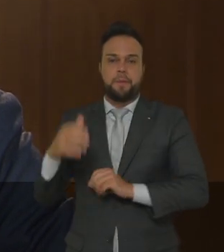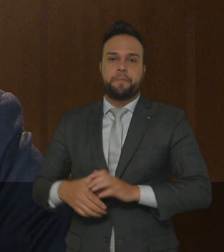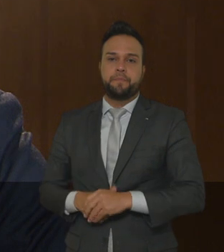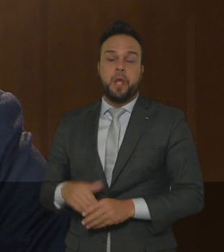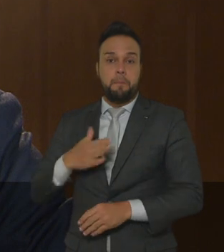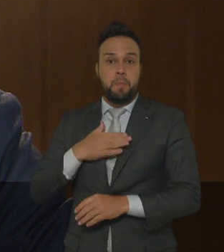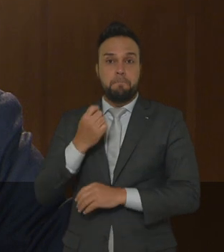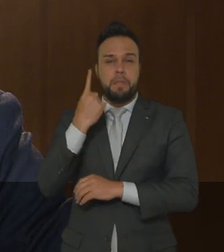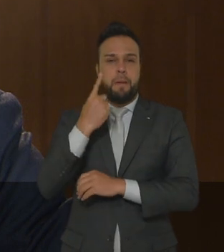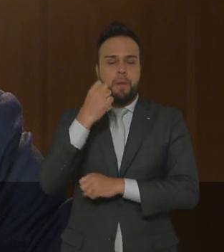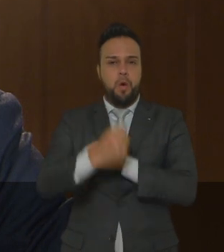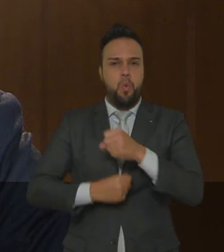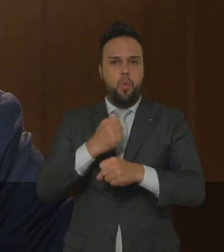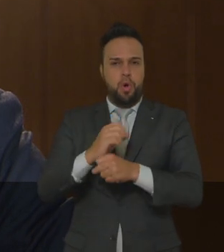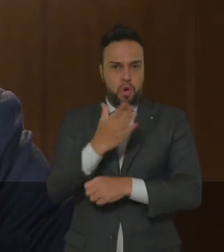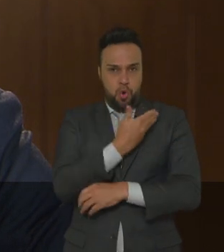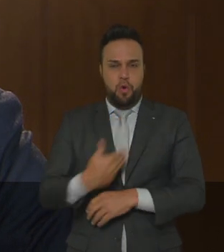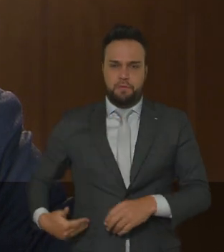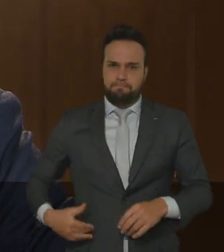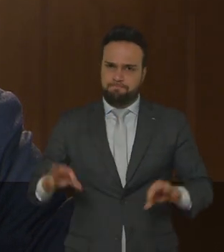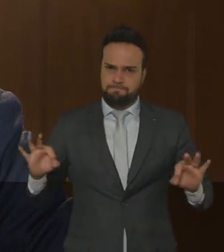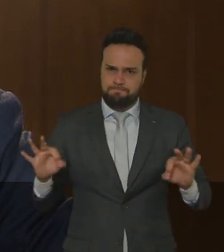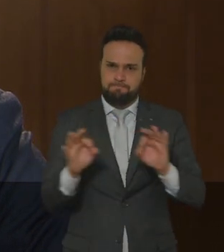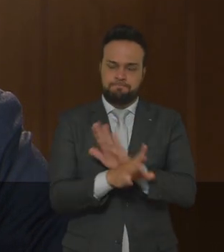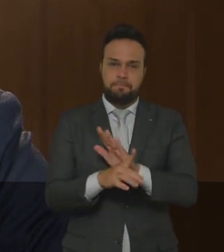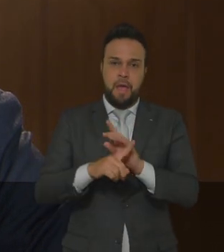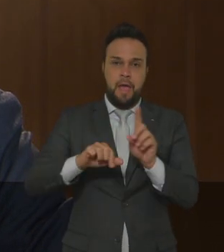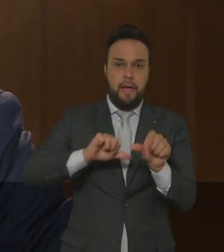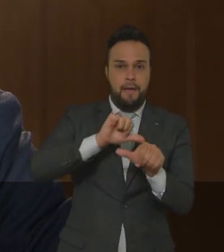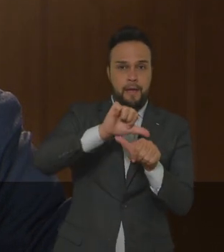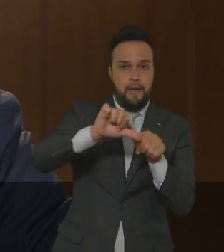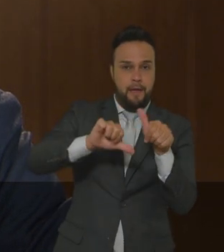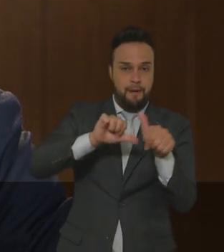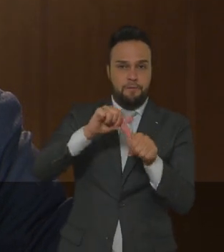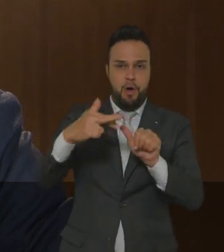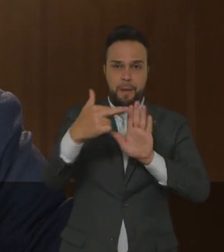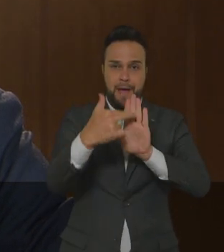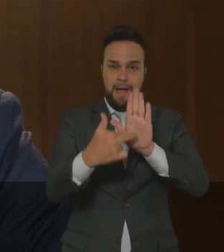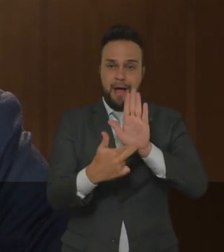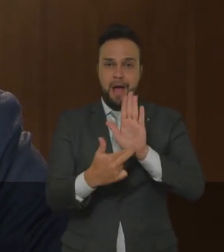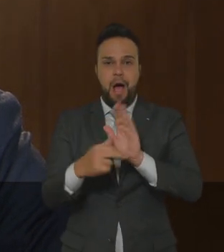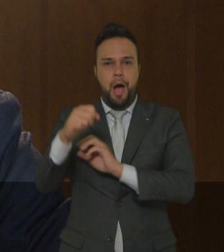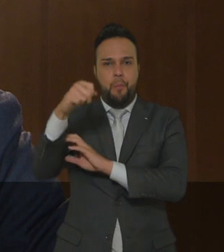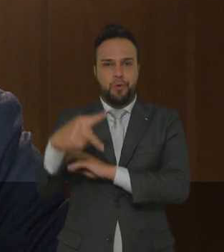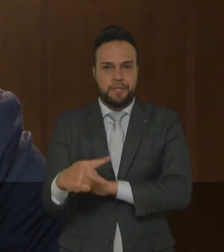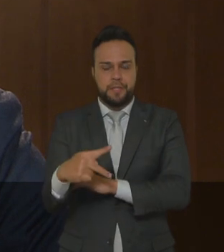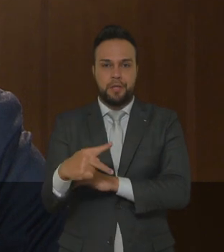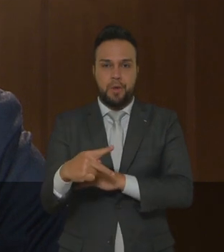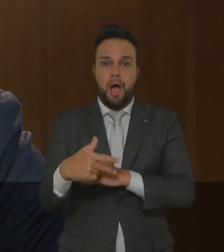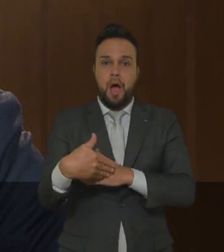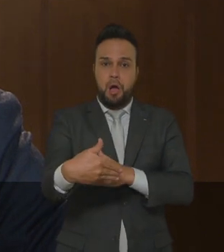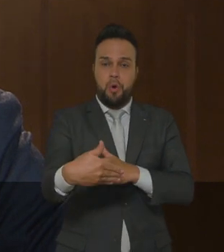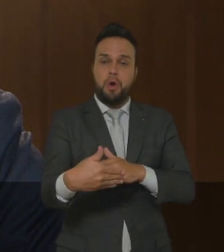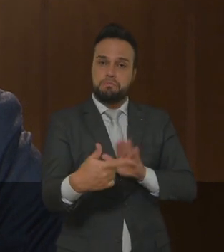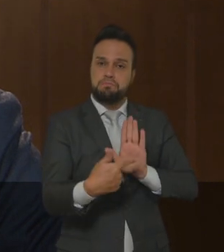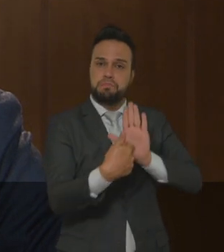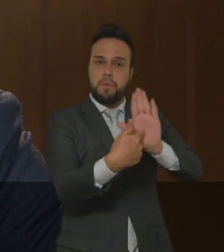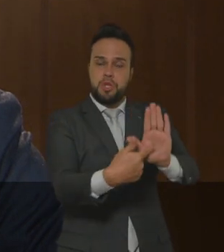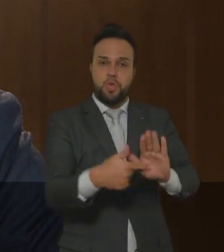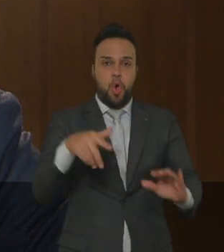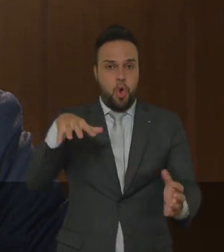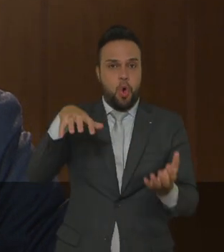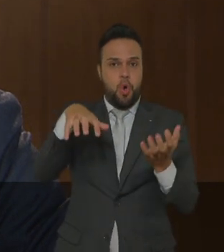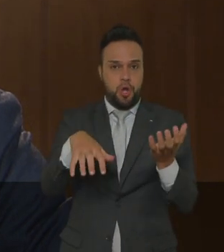no meu primeiro ano de governo concluímos a reforma da Previdência e recentemente apresentamos